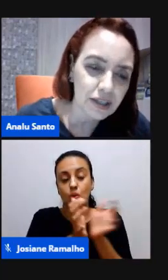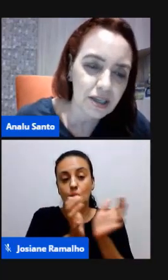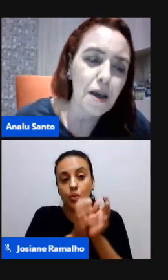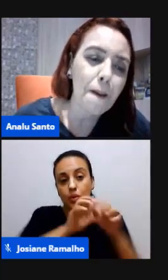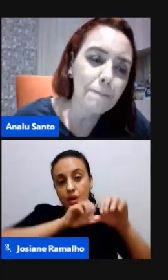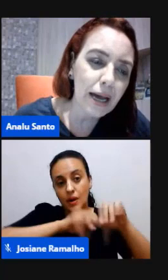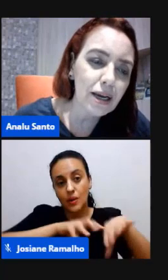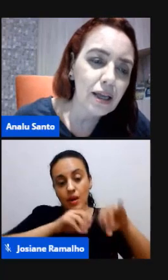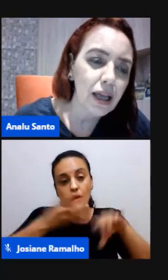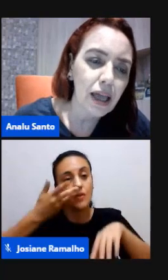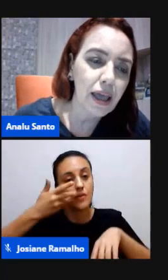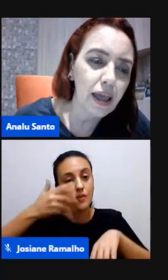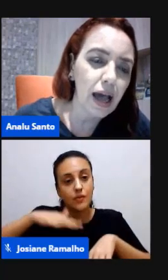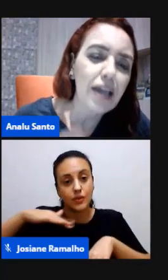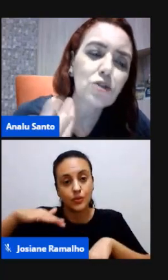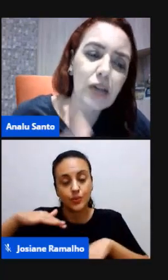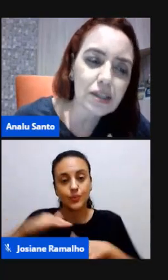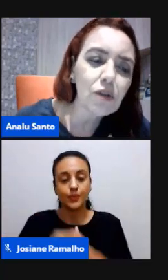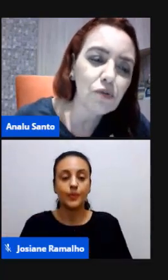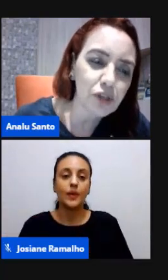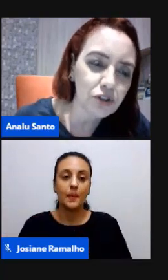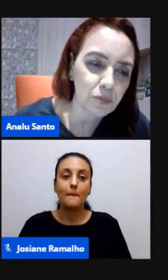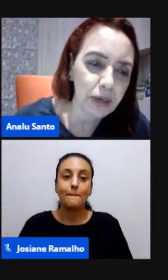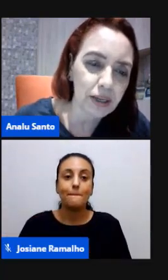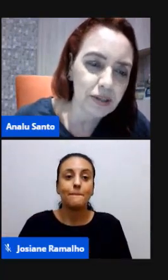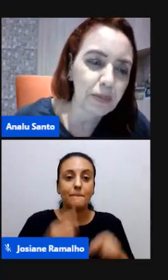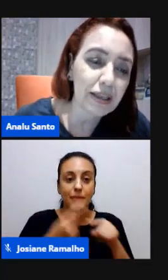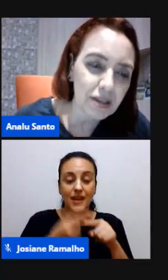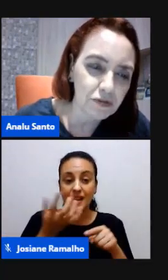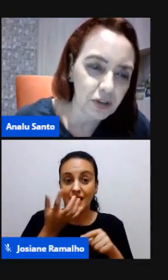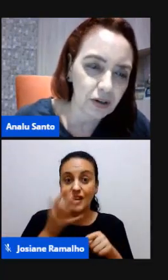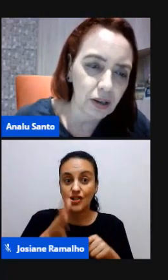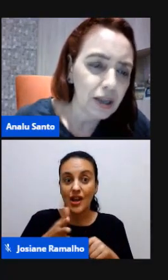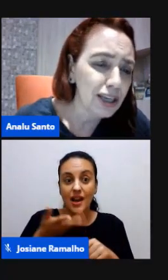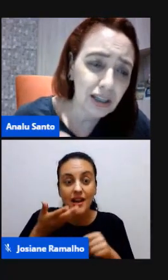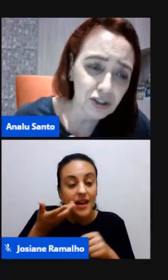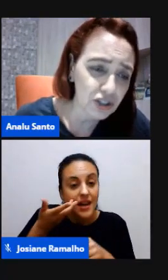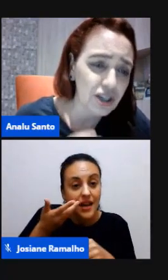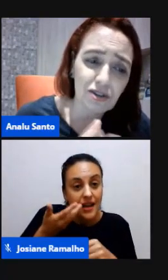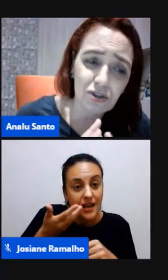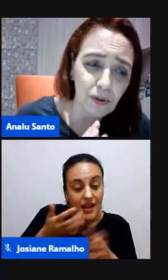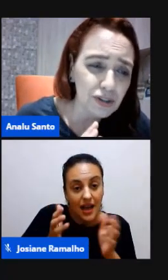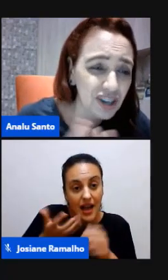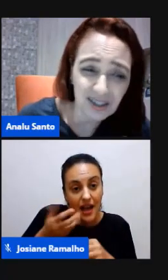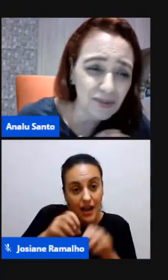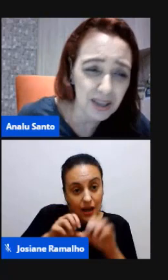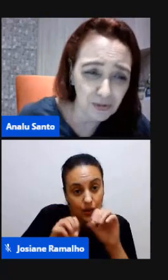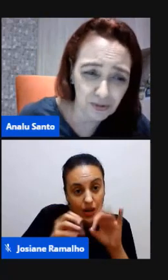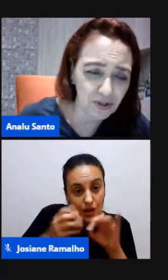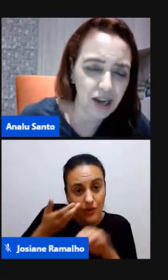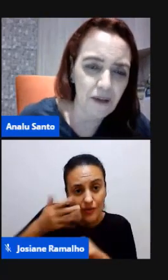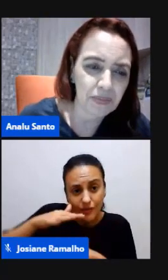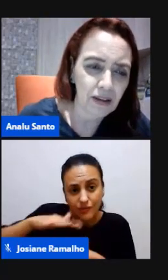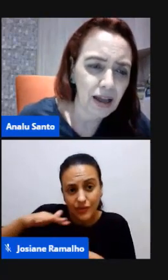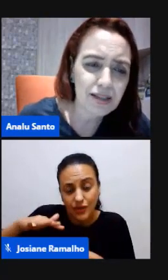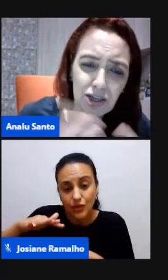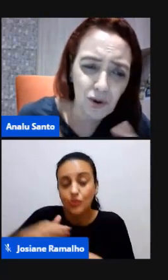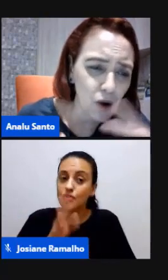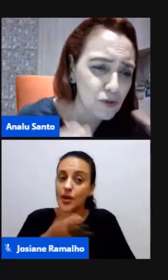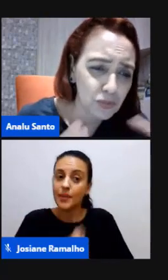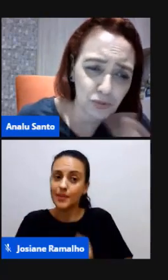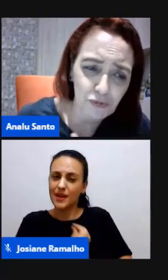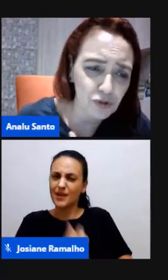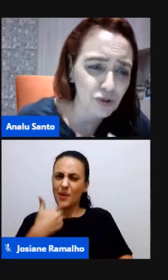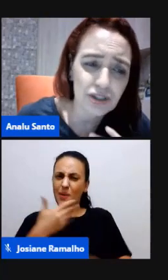queriam trazer para a educação infantil para essa feira. E de início eu achei que não ia funcionar. Assim